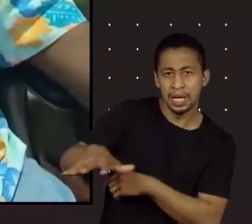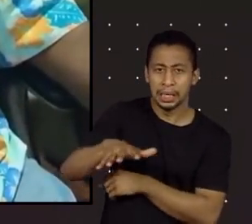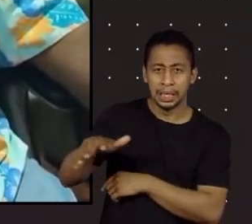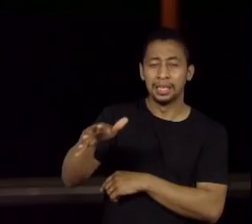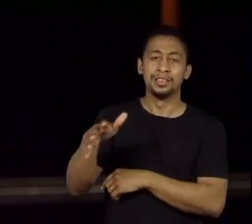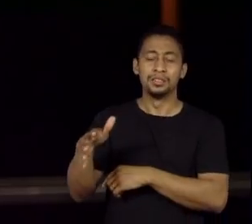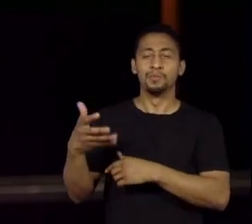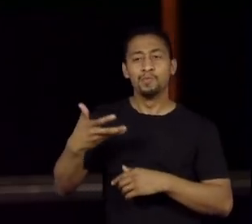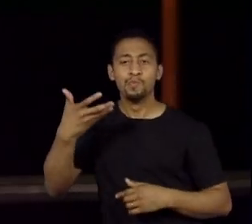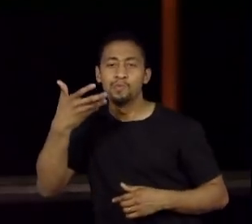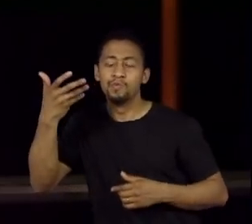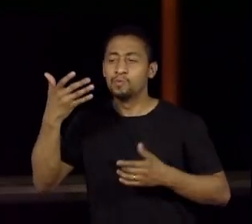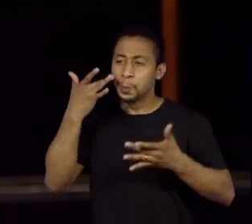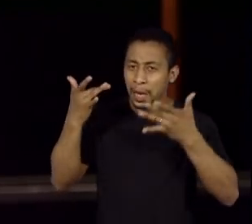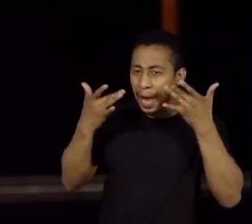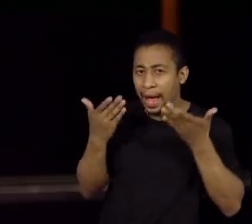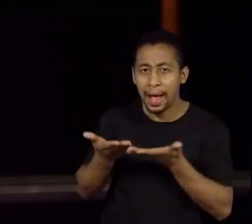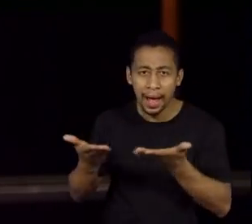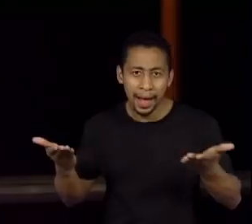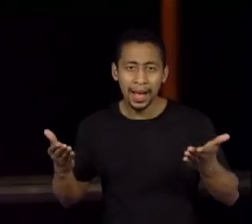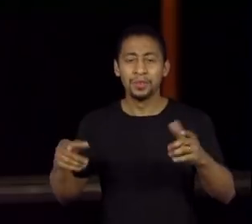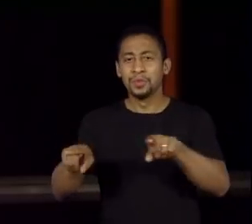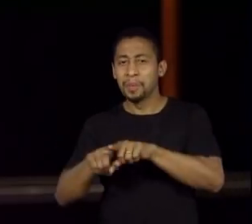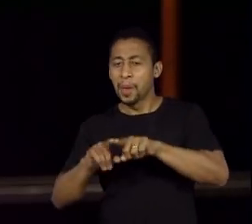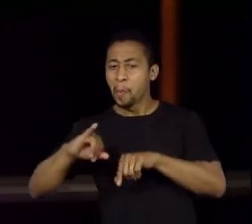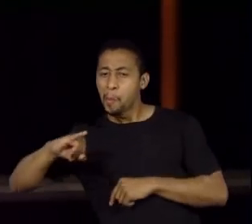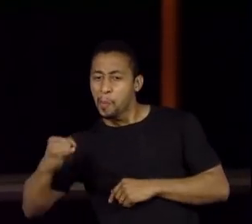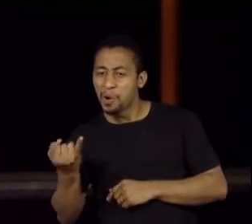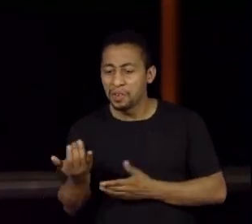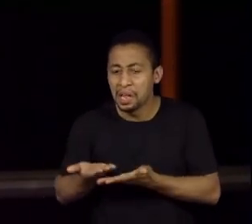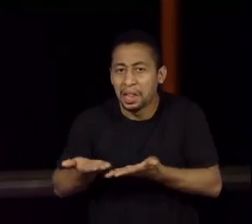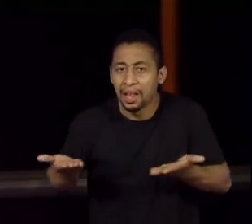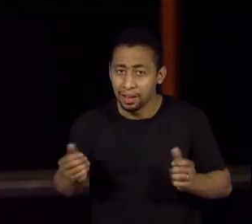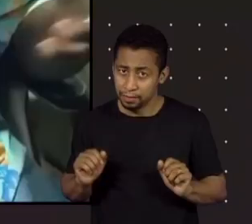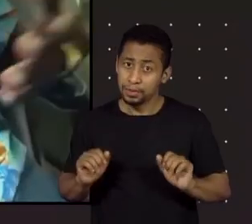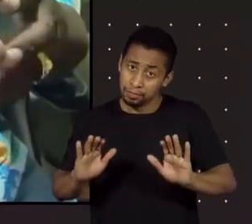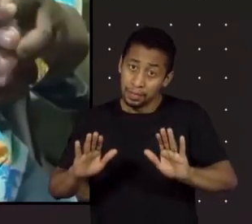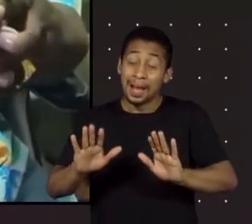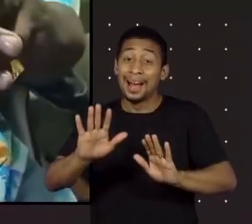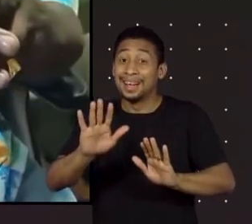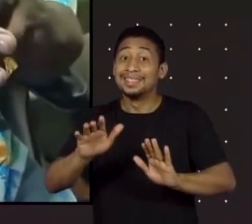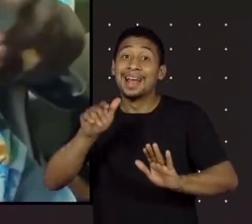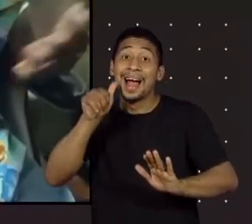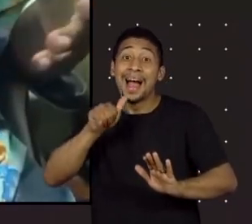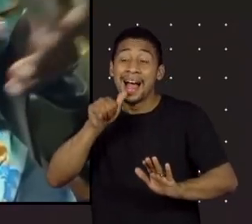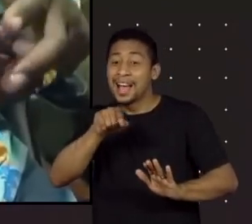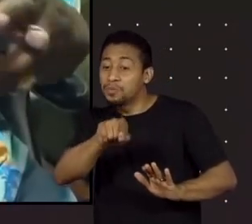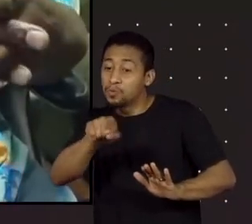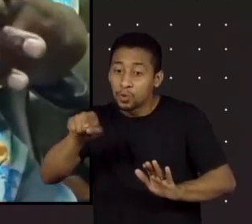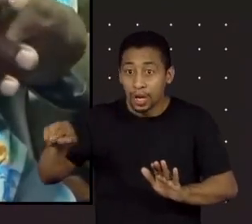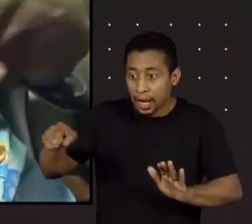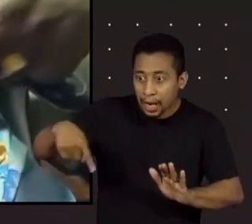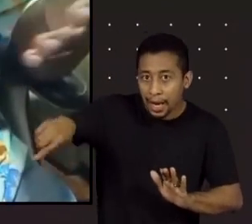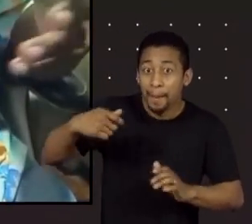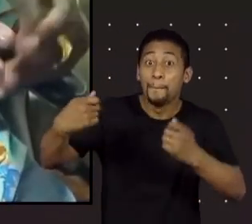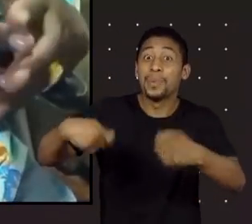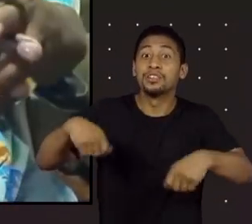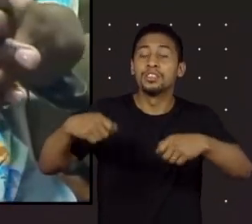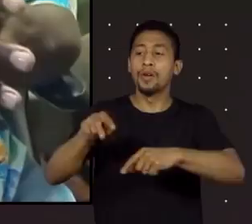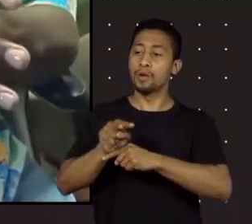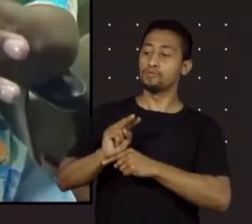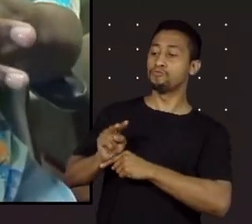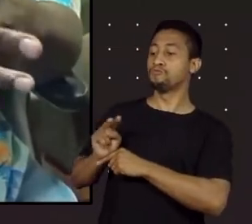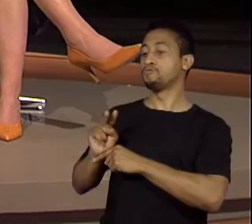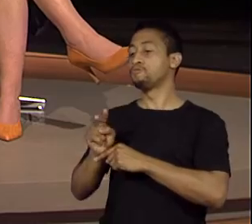tá? Porque as mulheres, elas queriam era segurança. Claro, eu quando saí de lá, eu tinha 20 mulheres na